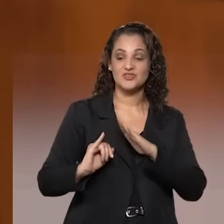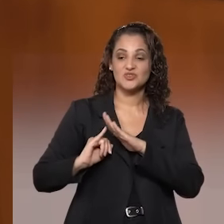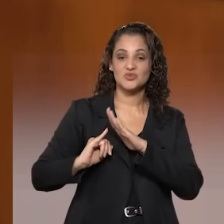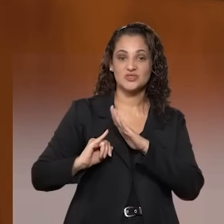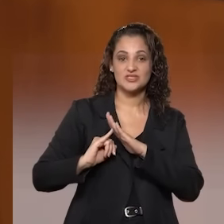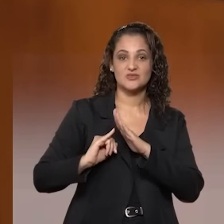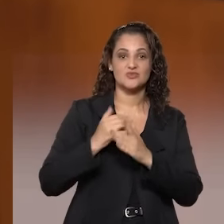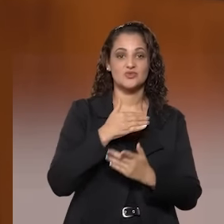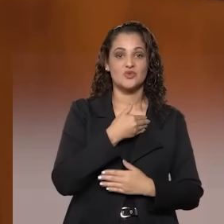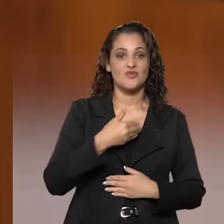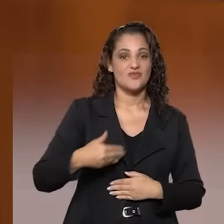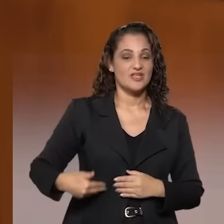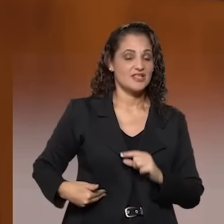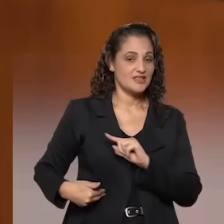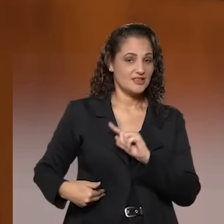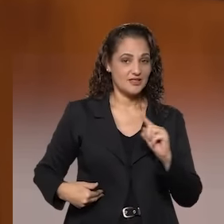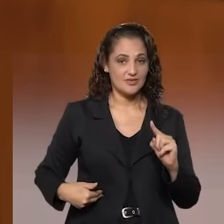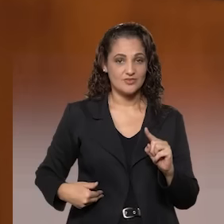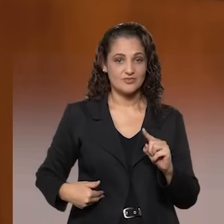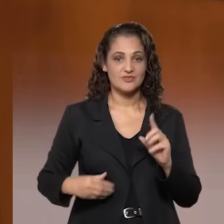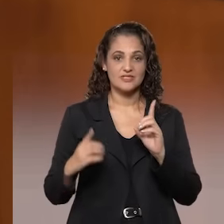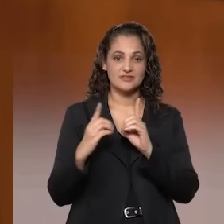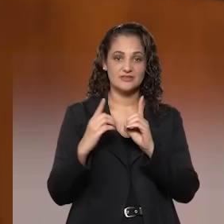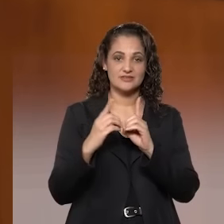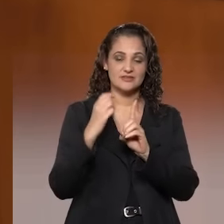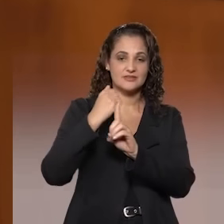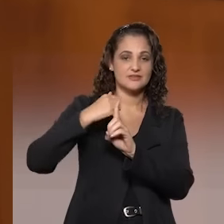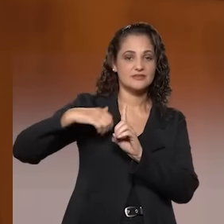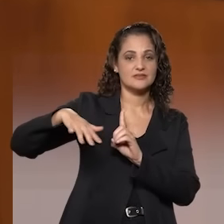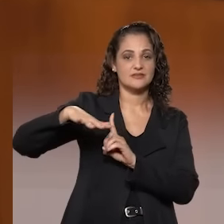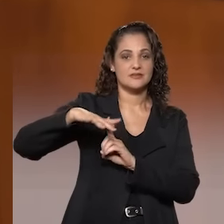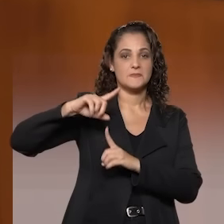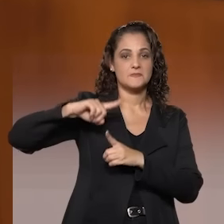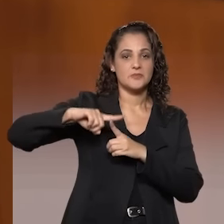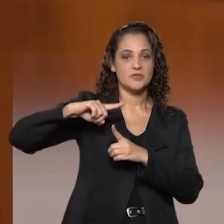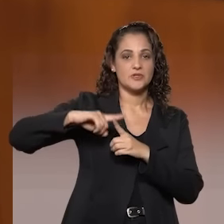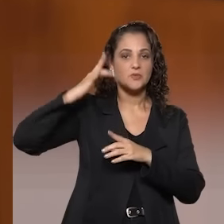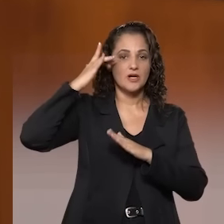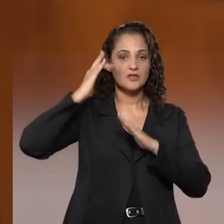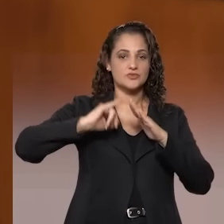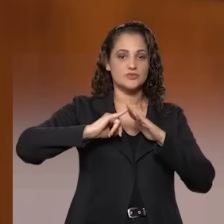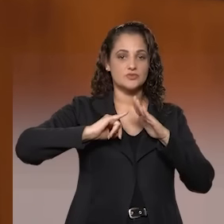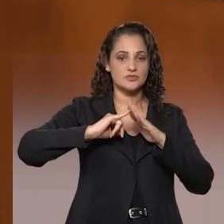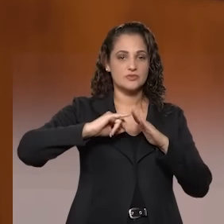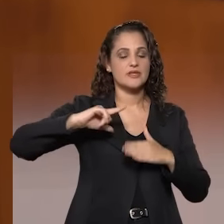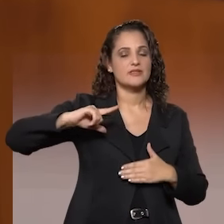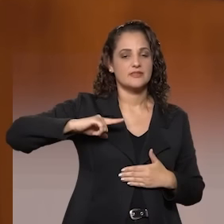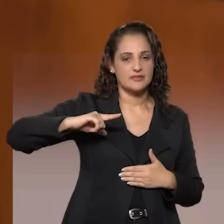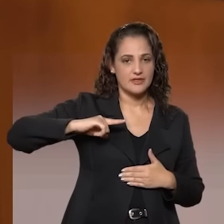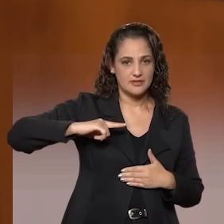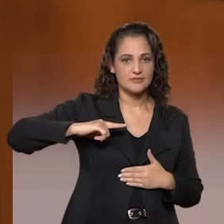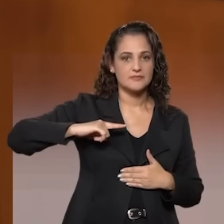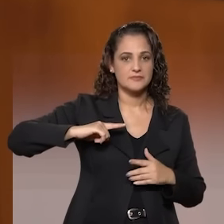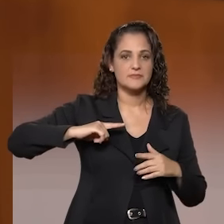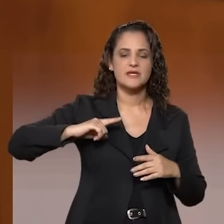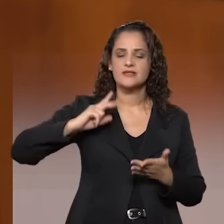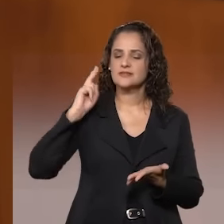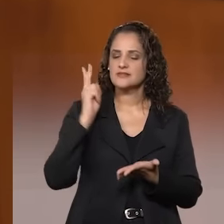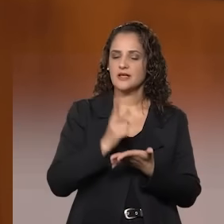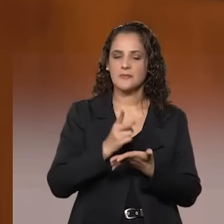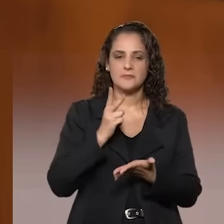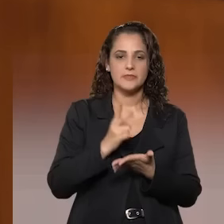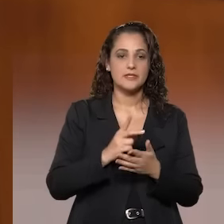social porque eu acho que a instituição ela existe vai existir sempre mas ela ela parte de um princípio que é